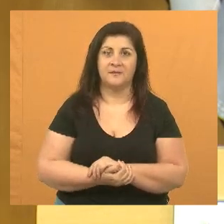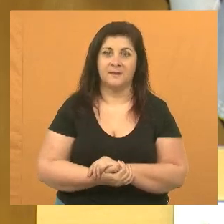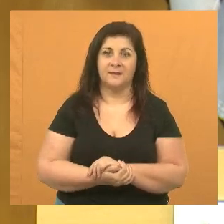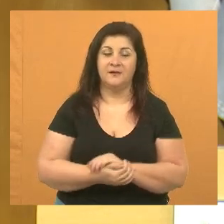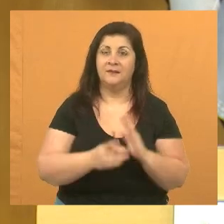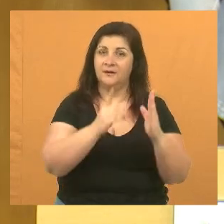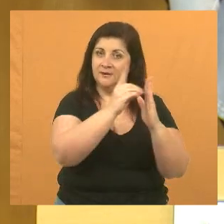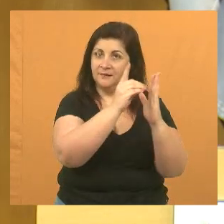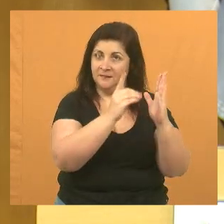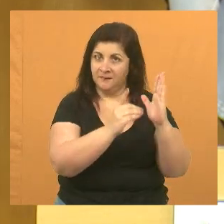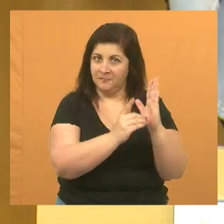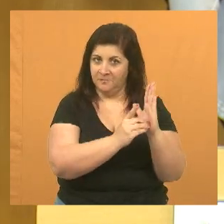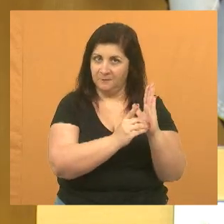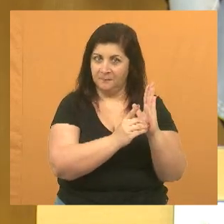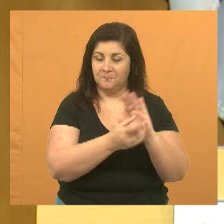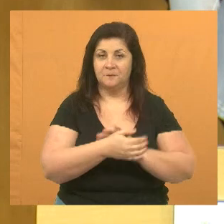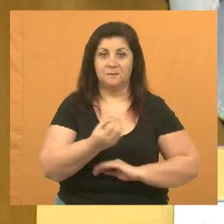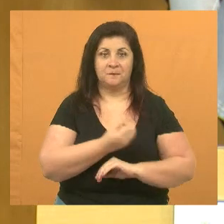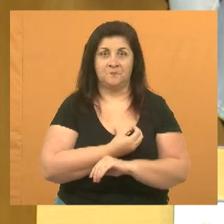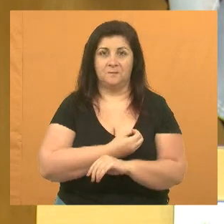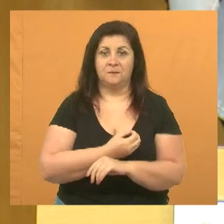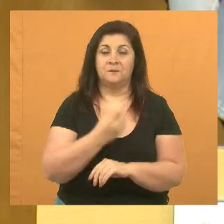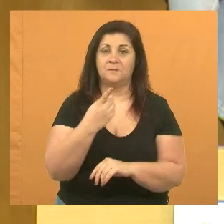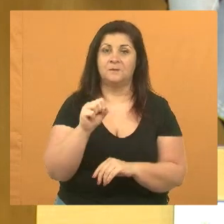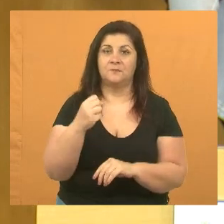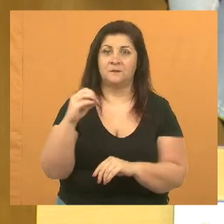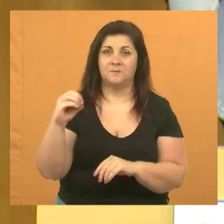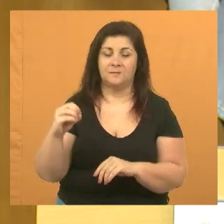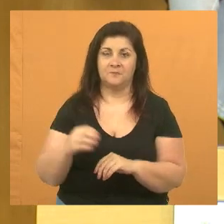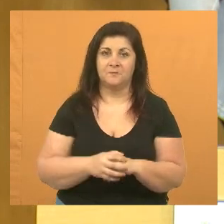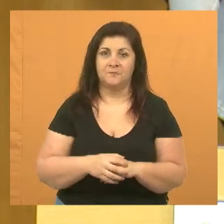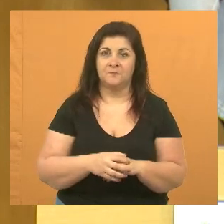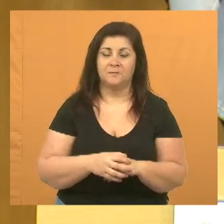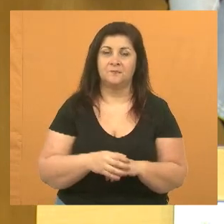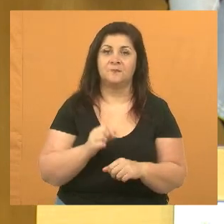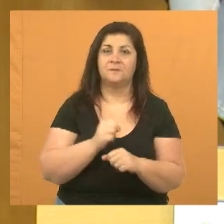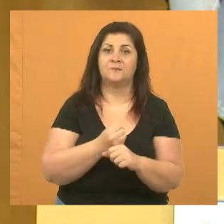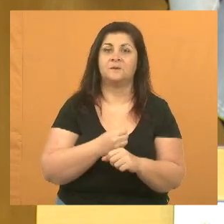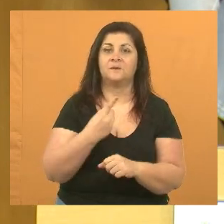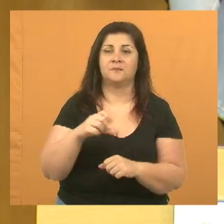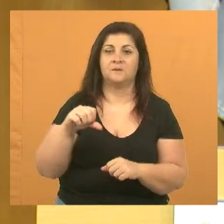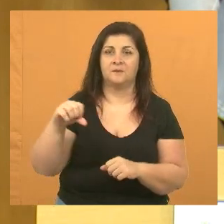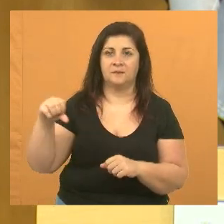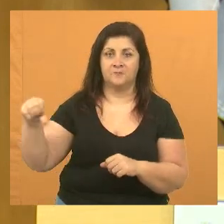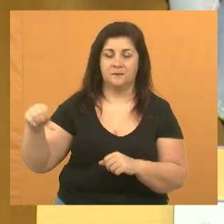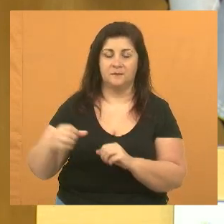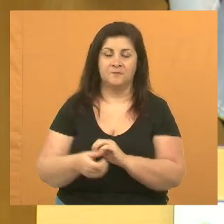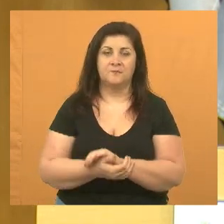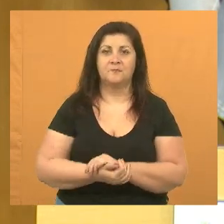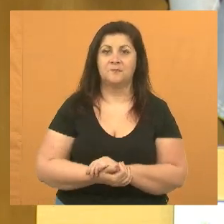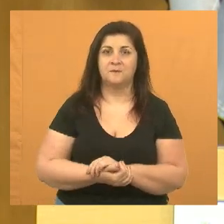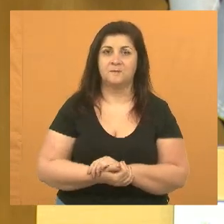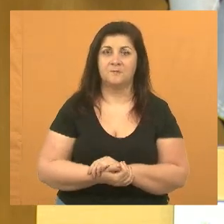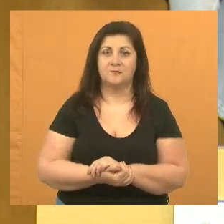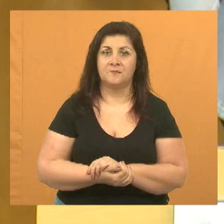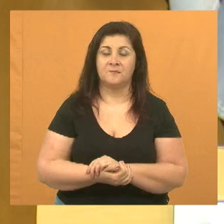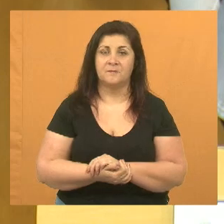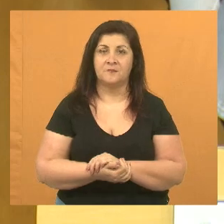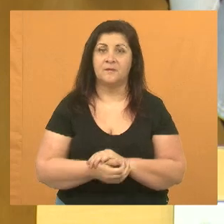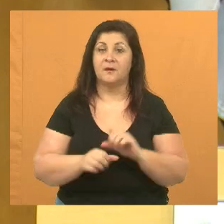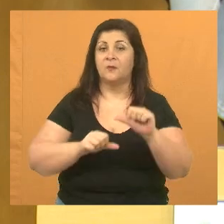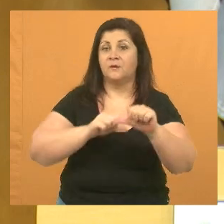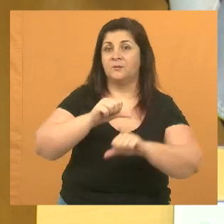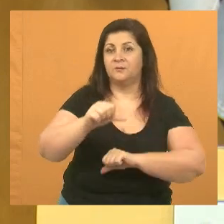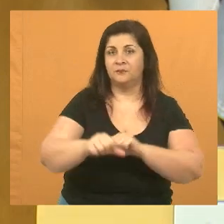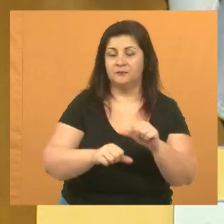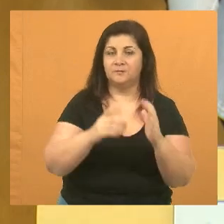O Decreto Legislativo número 180, de 3 de maio de 1999, foi alterado